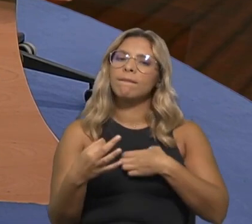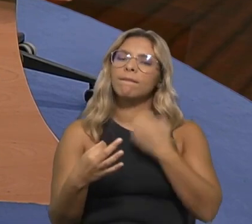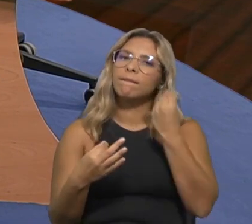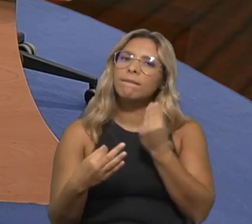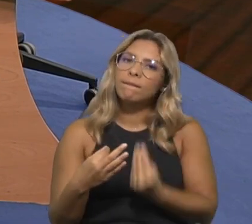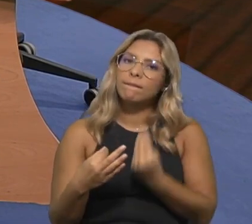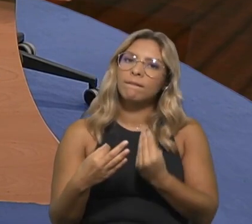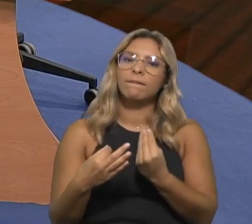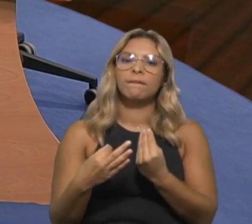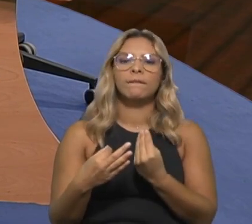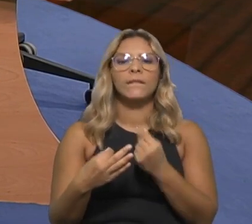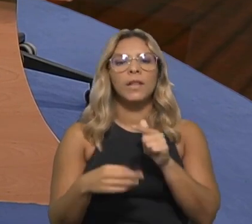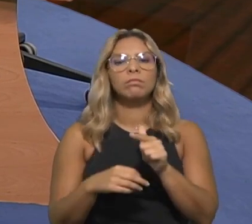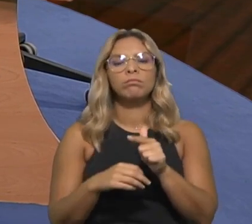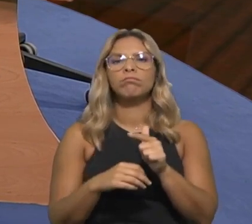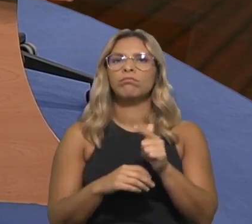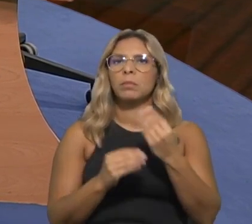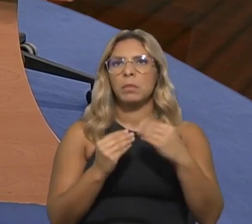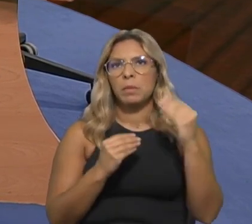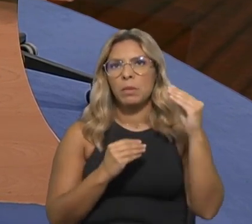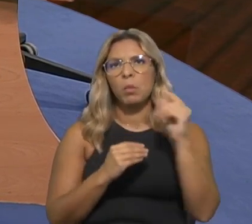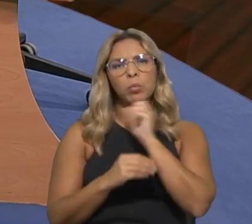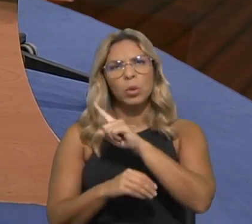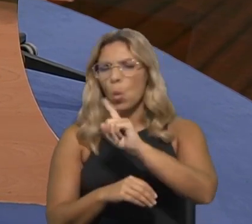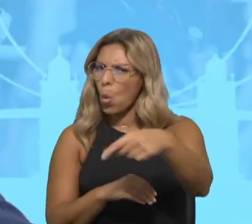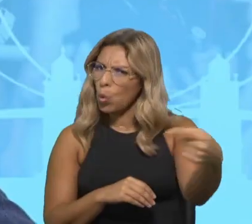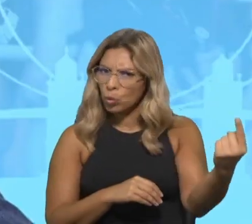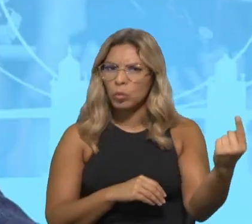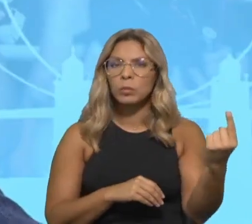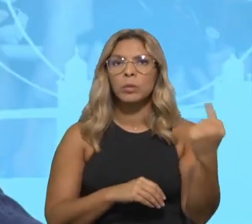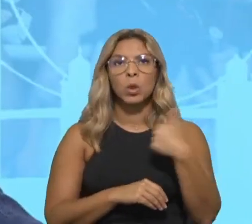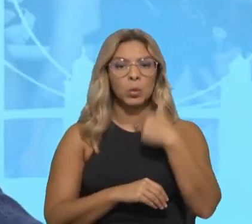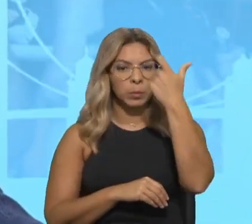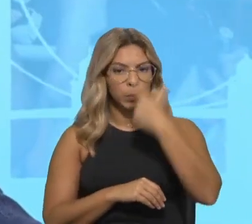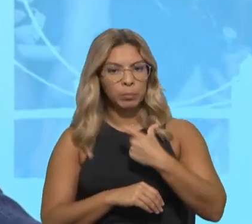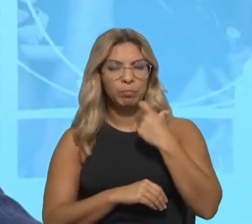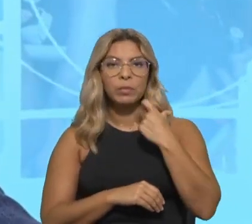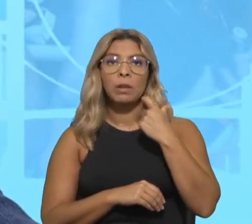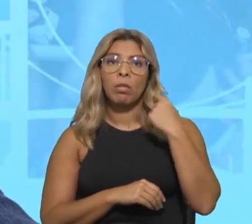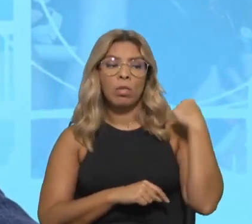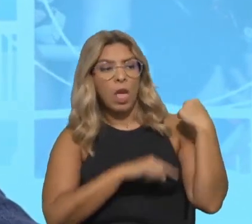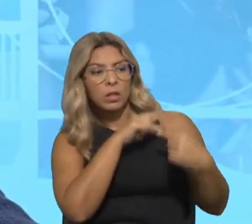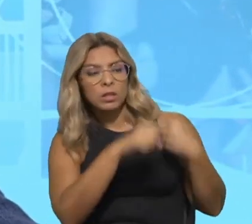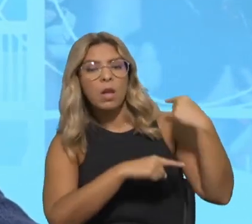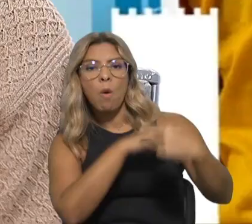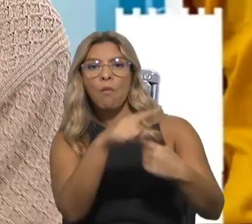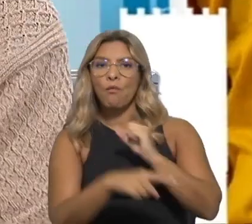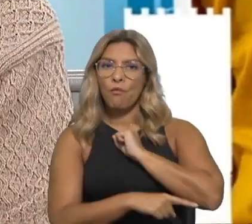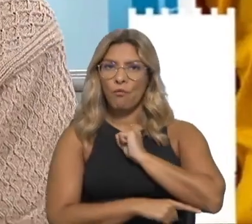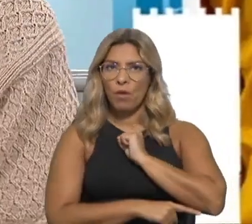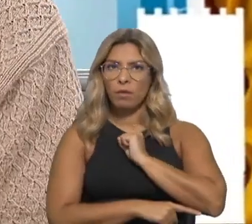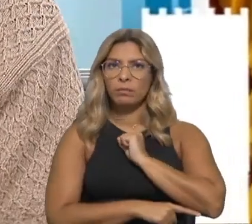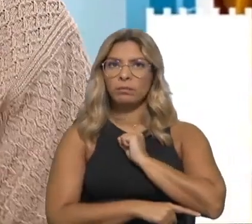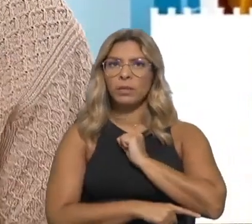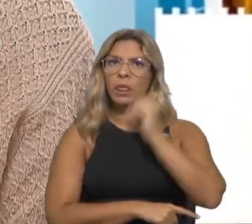esta e dou um pequeno exemplo como podia pegar noutro eu sou de uma tradição e de de